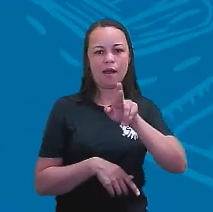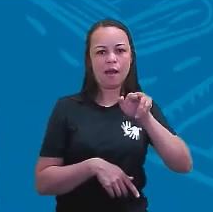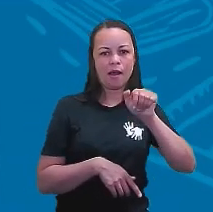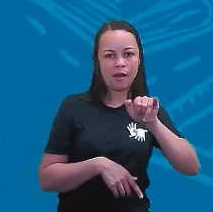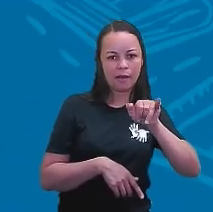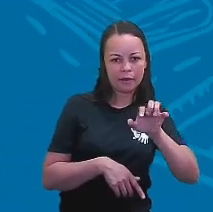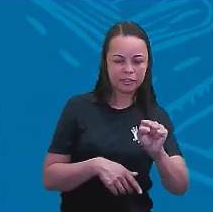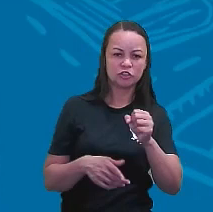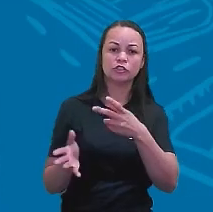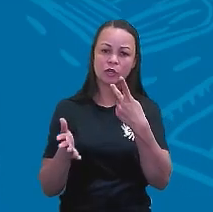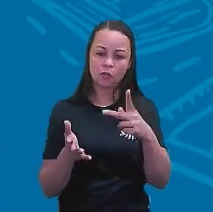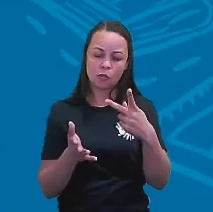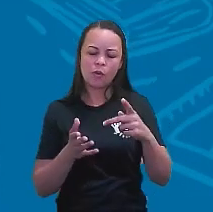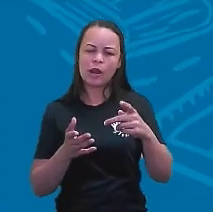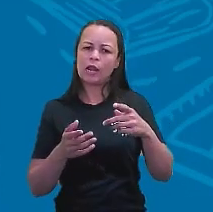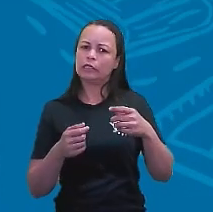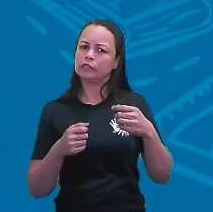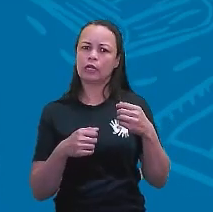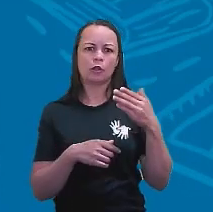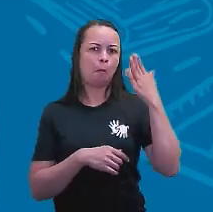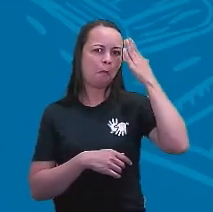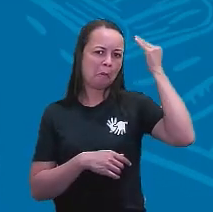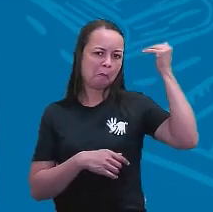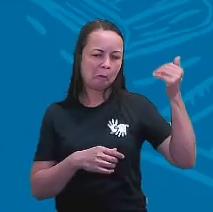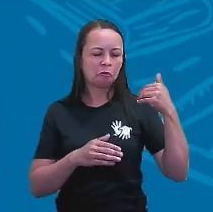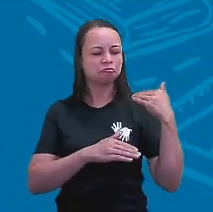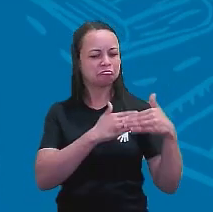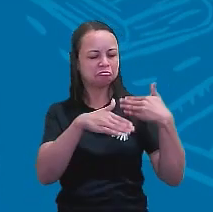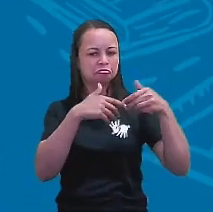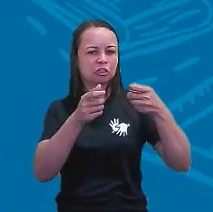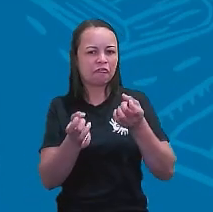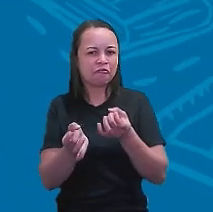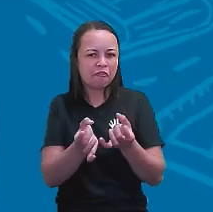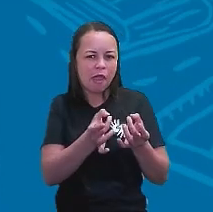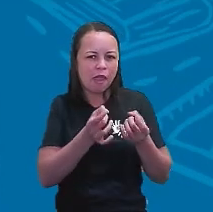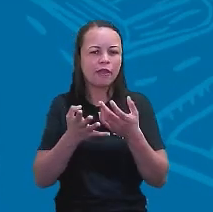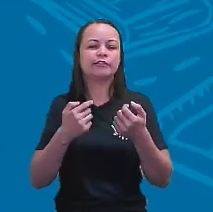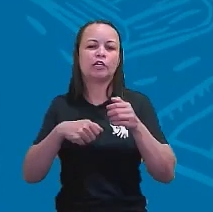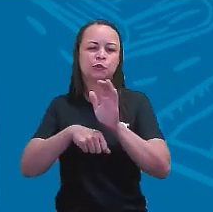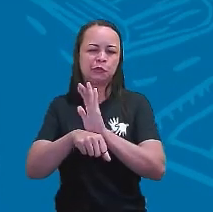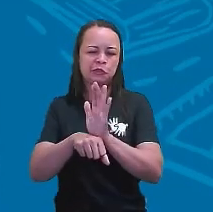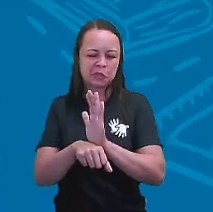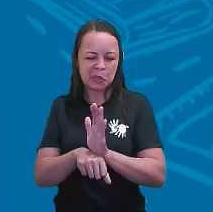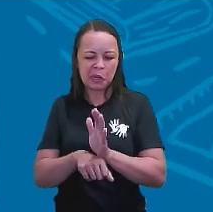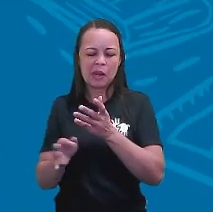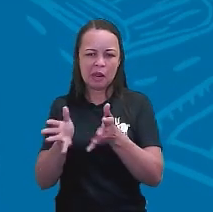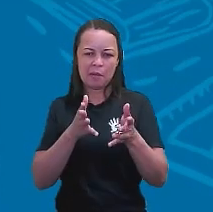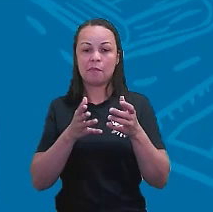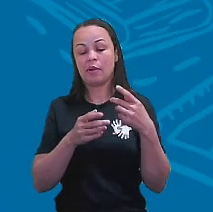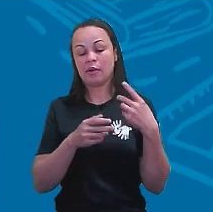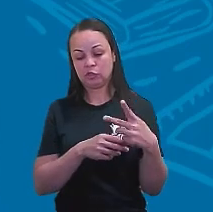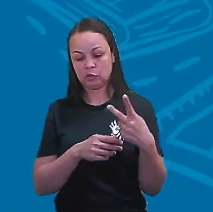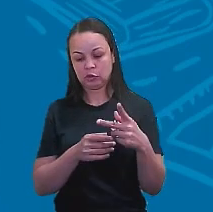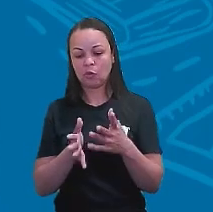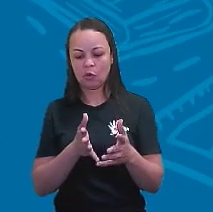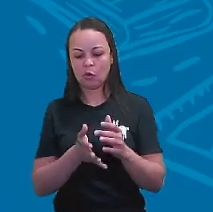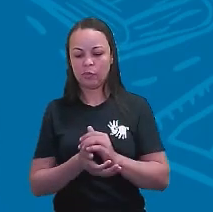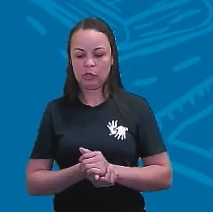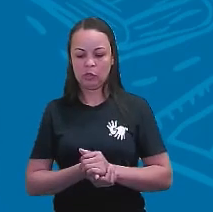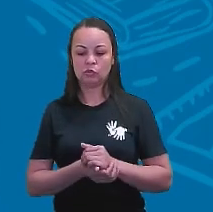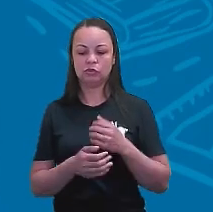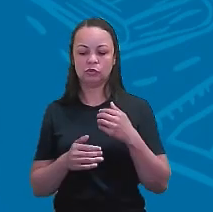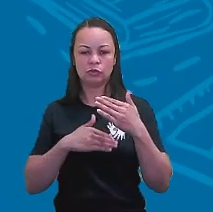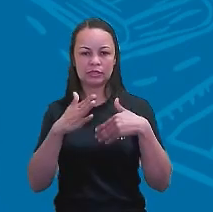esta obra publicada aí nos cinemas. Então, Lisbela e o Prisioneiro, gente, de livro ele